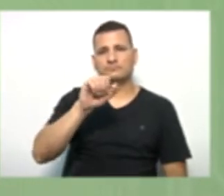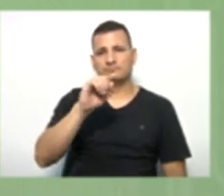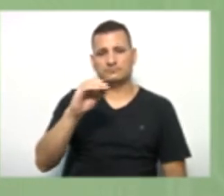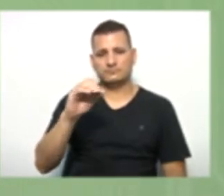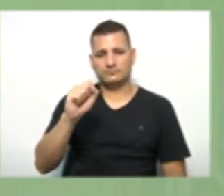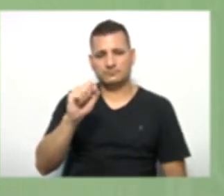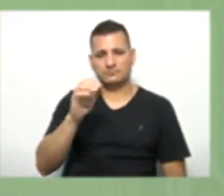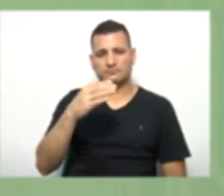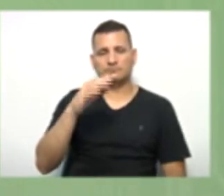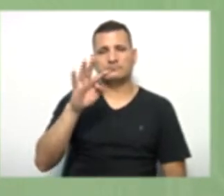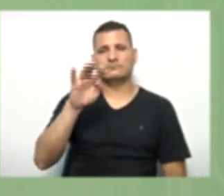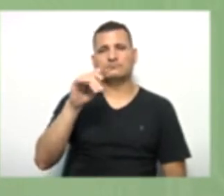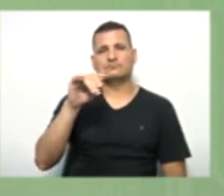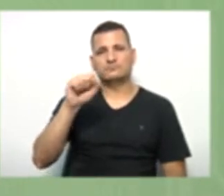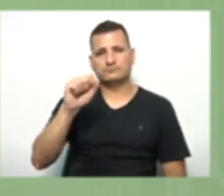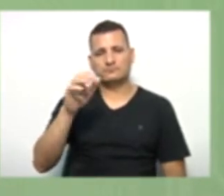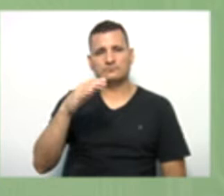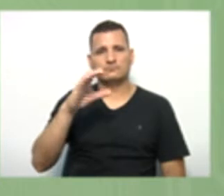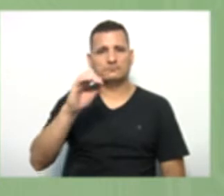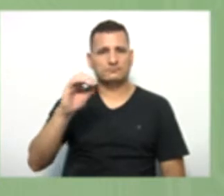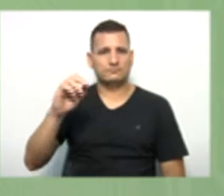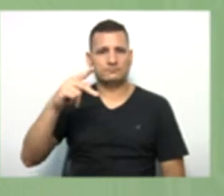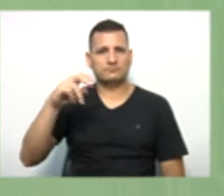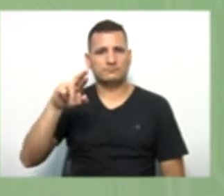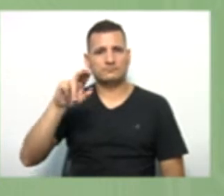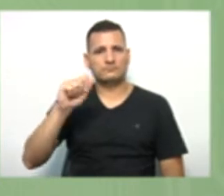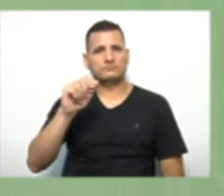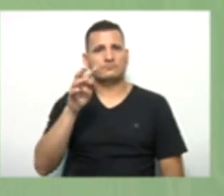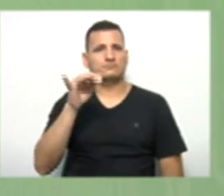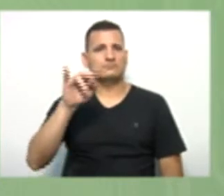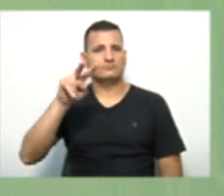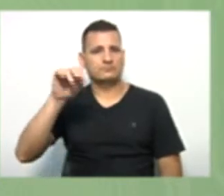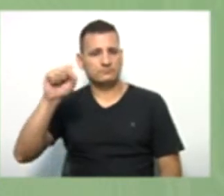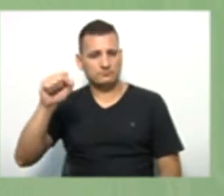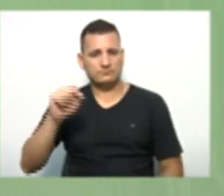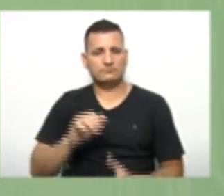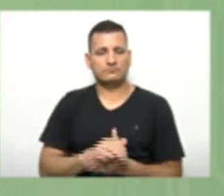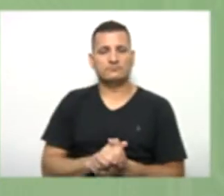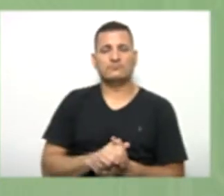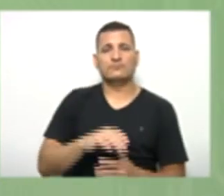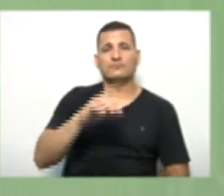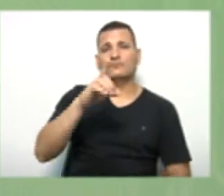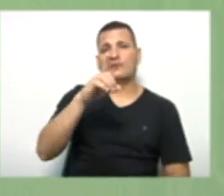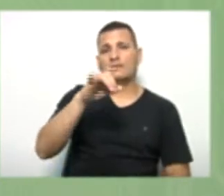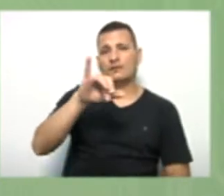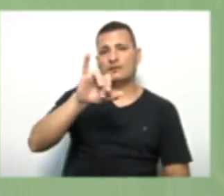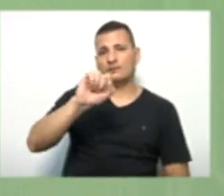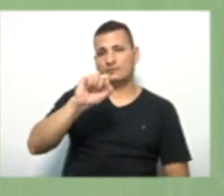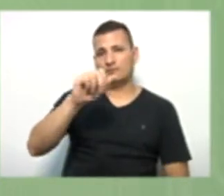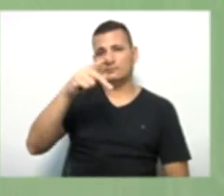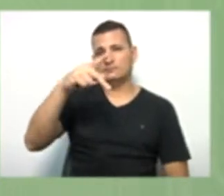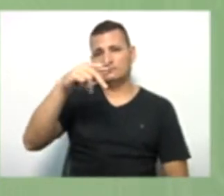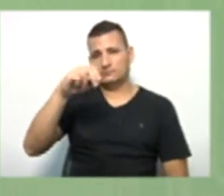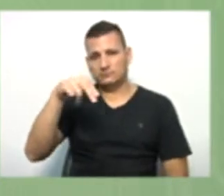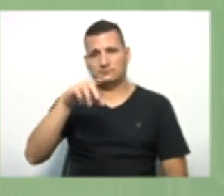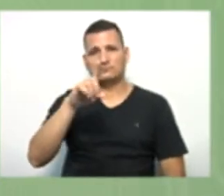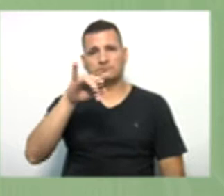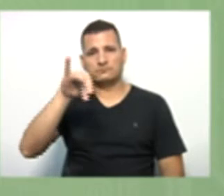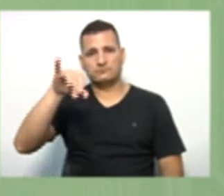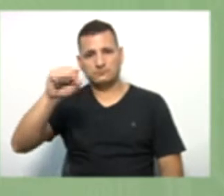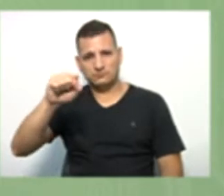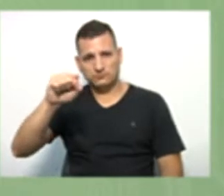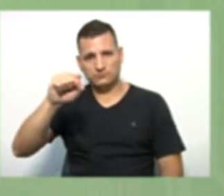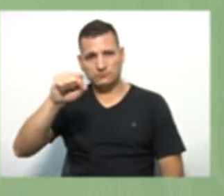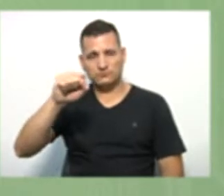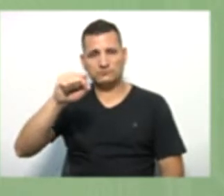os dispêndios, que são os custos e as despesas. Para eu gerar essa receita, esse ingresso, foi necessário